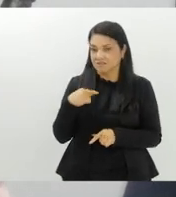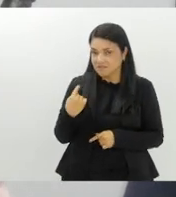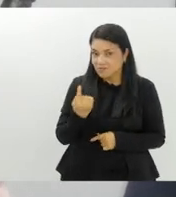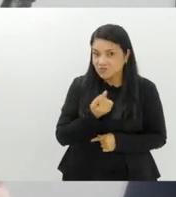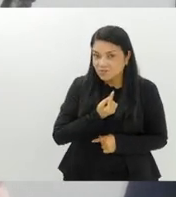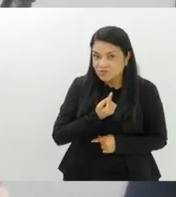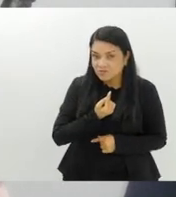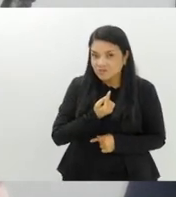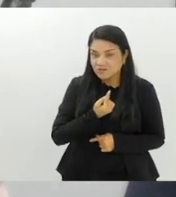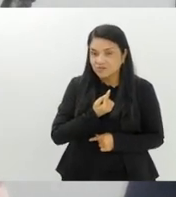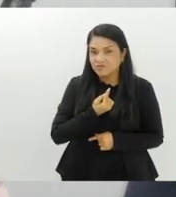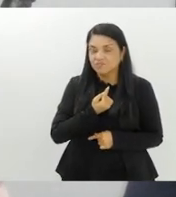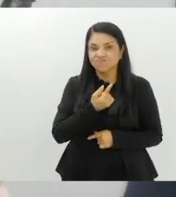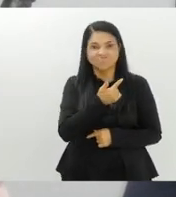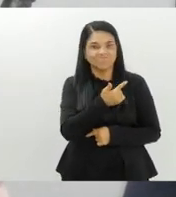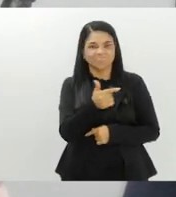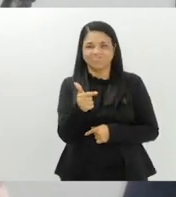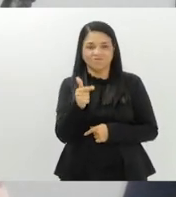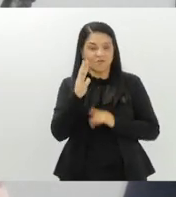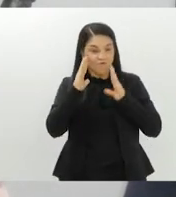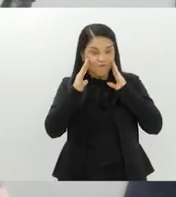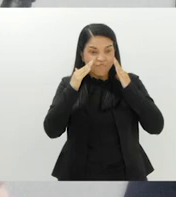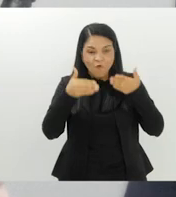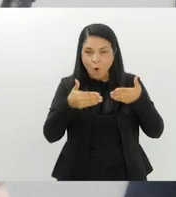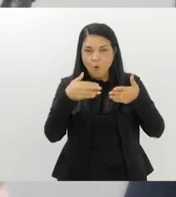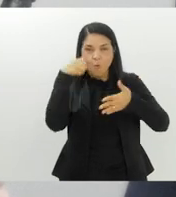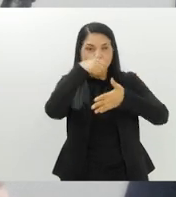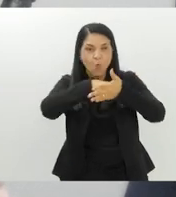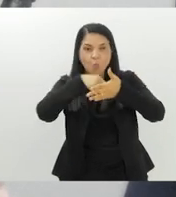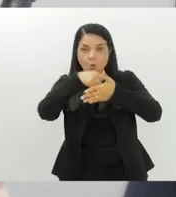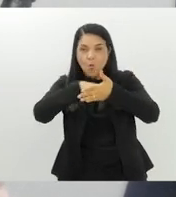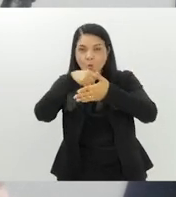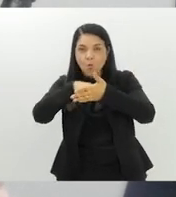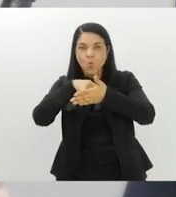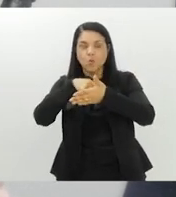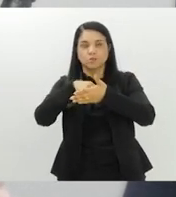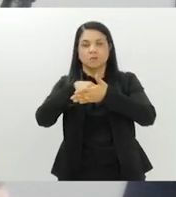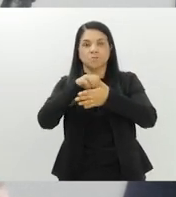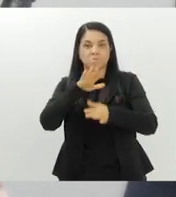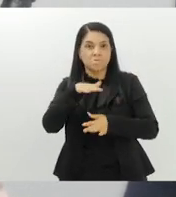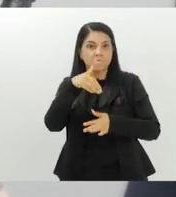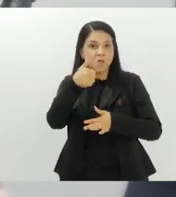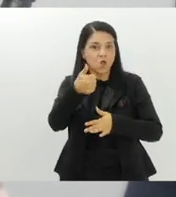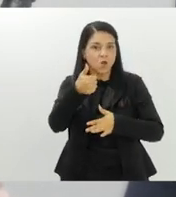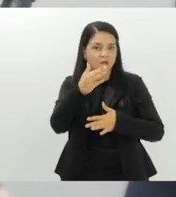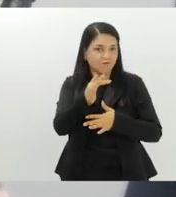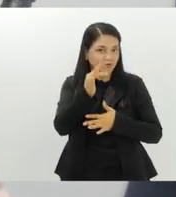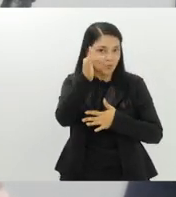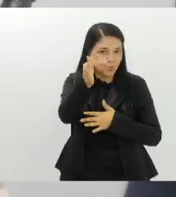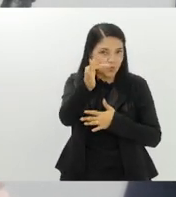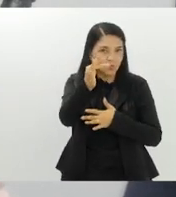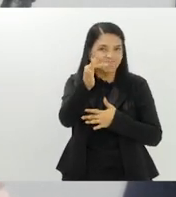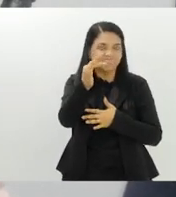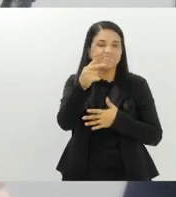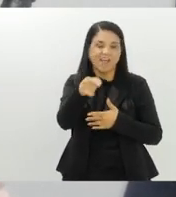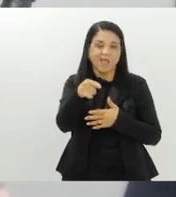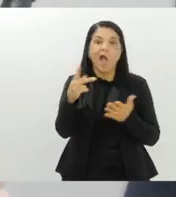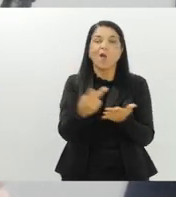tiver focado, lutando para que as coisas sempre melhorem, o retrocesso existe